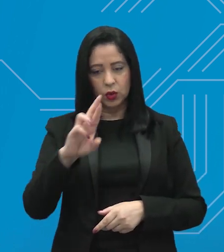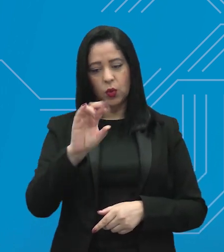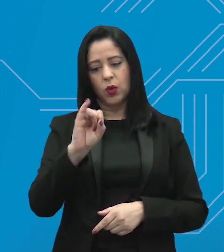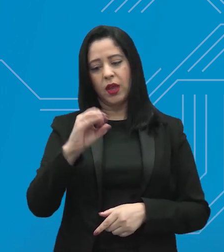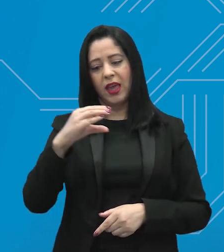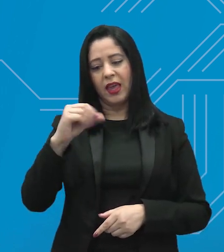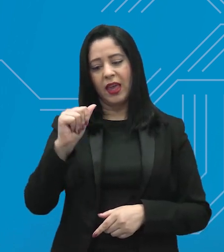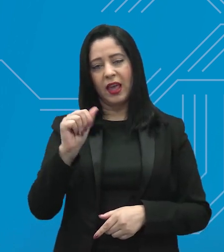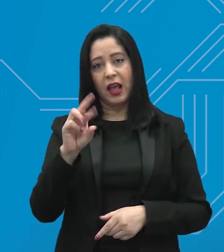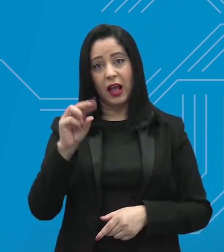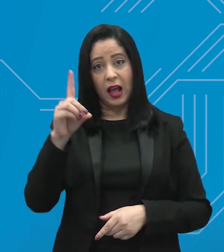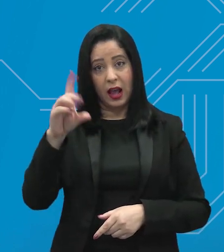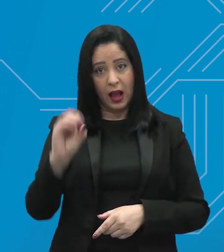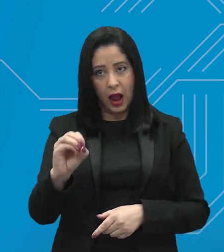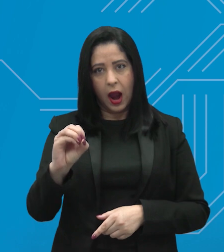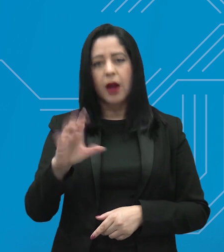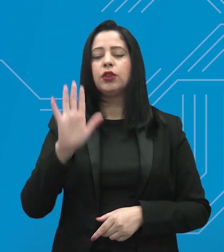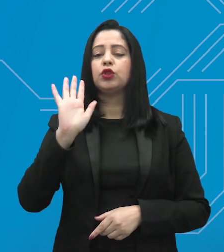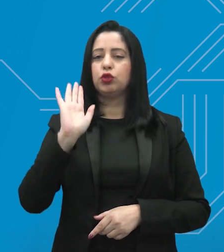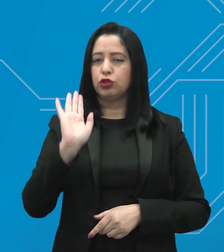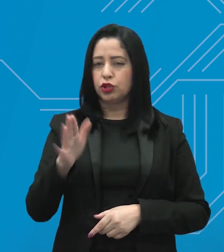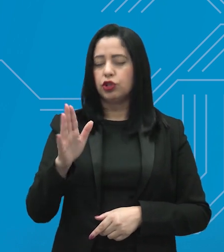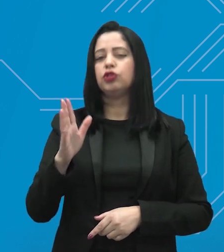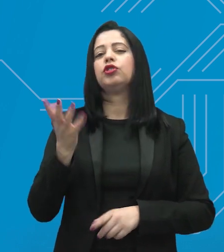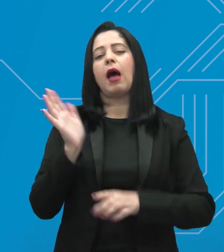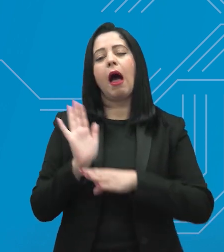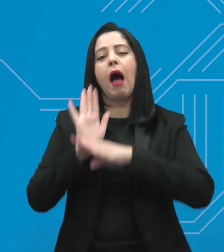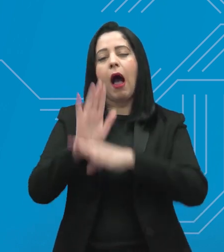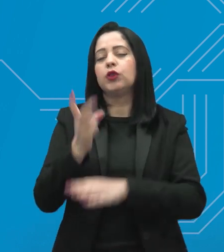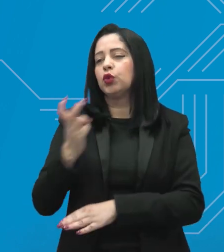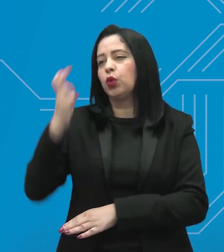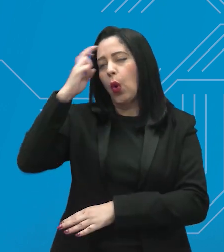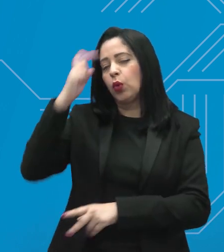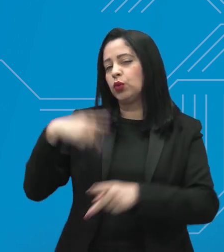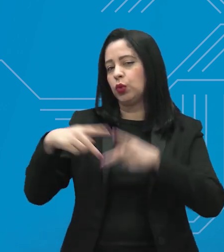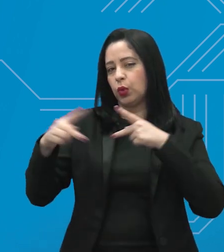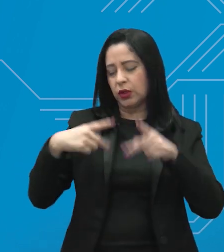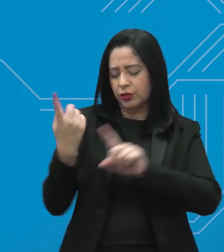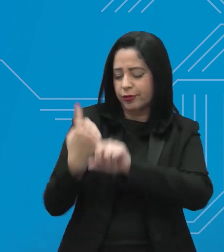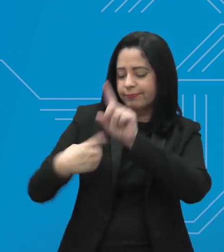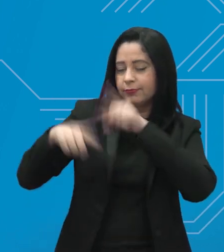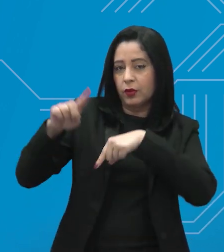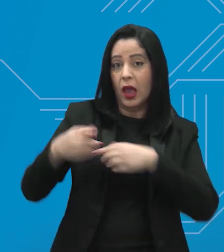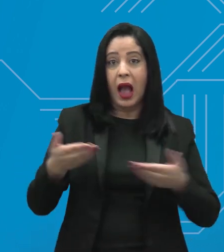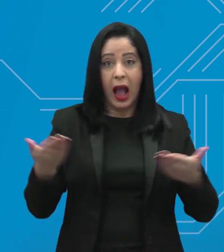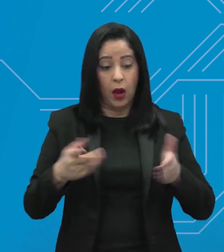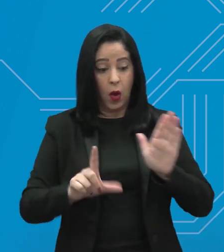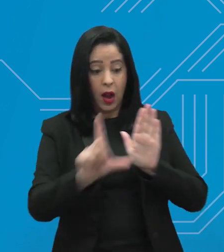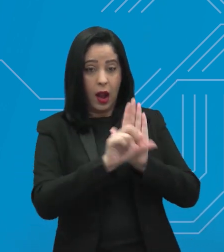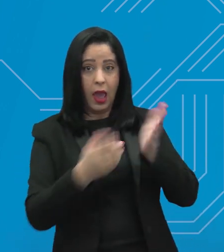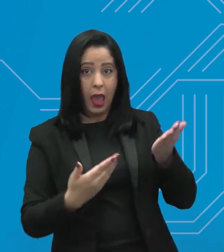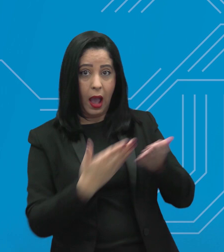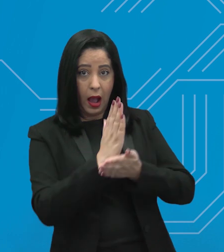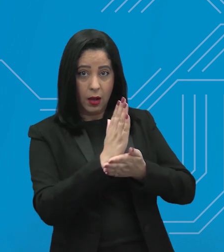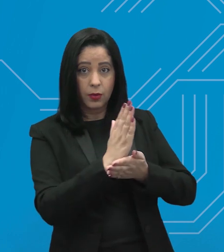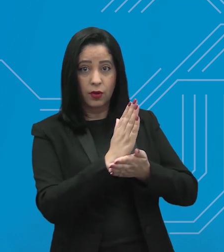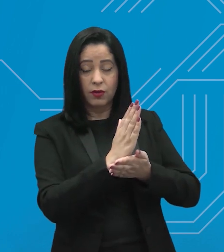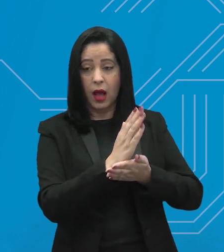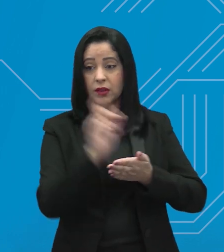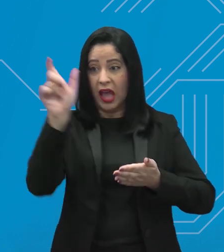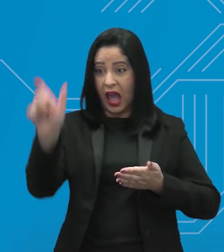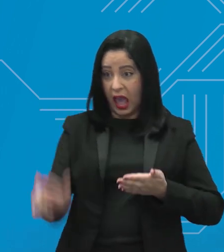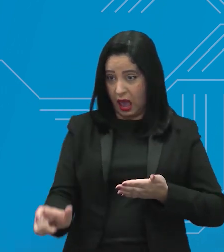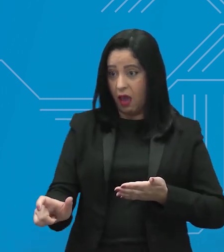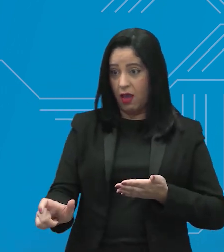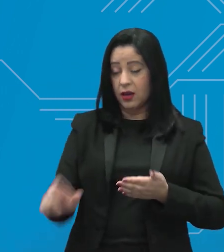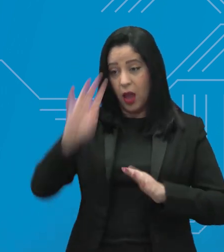das artes e é lembrado pelas contribuições para o avanço da cultura joseense. Agora, uma lei aprovada na